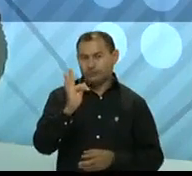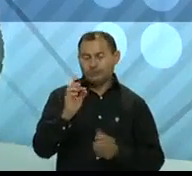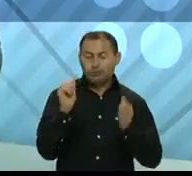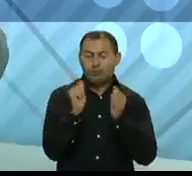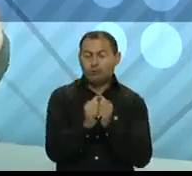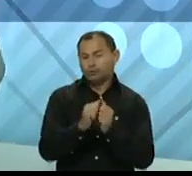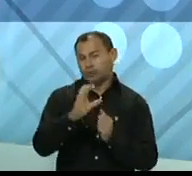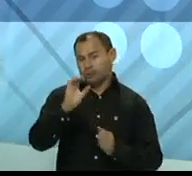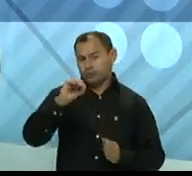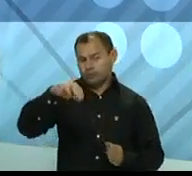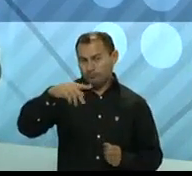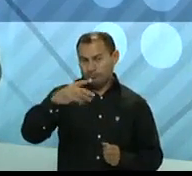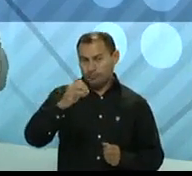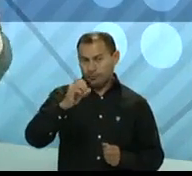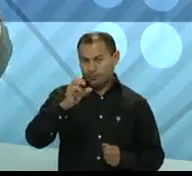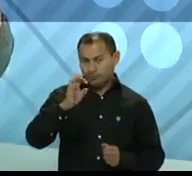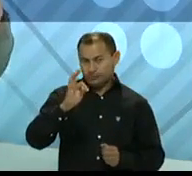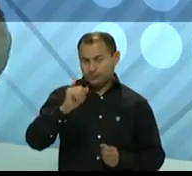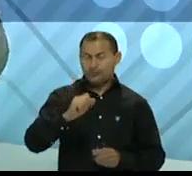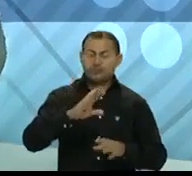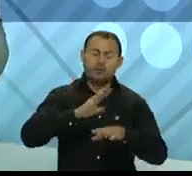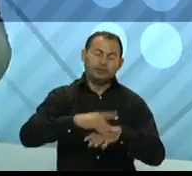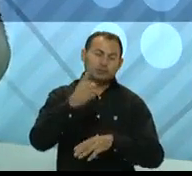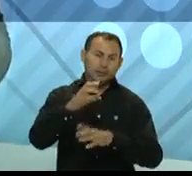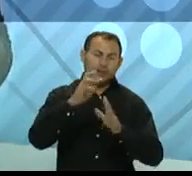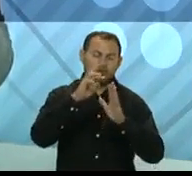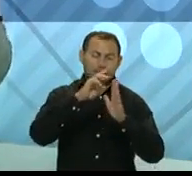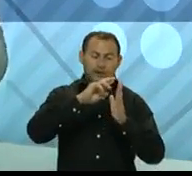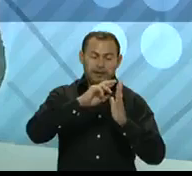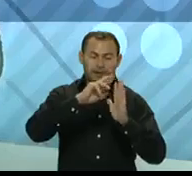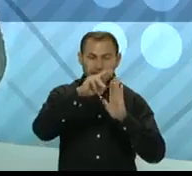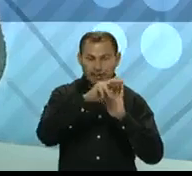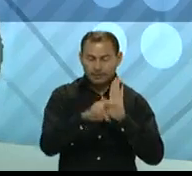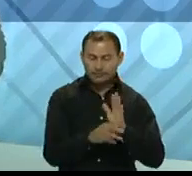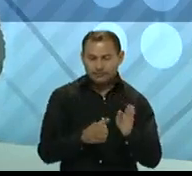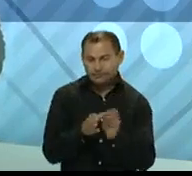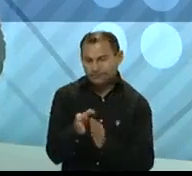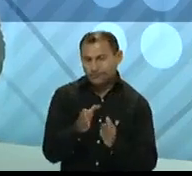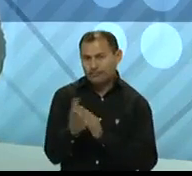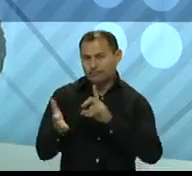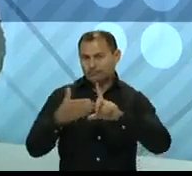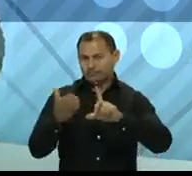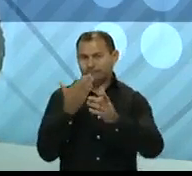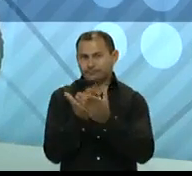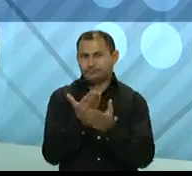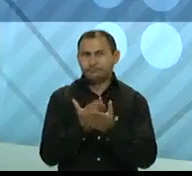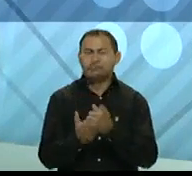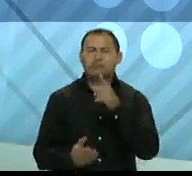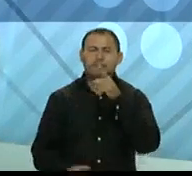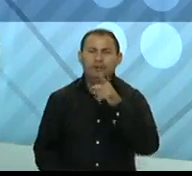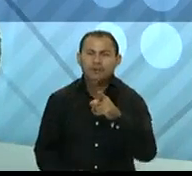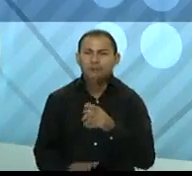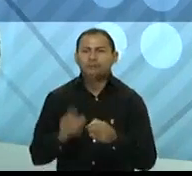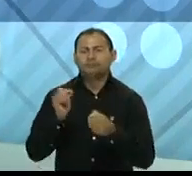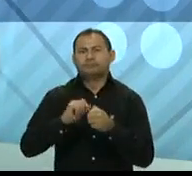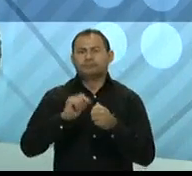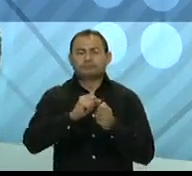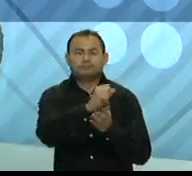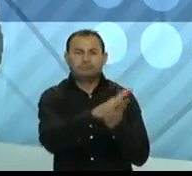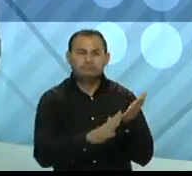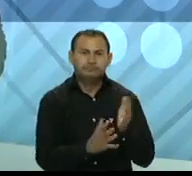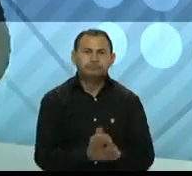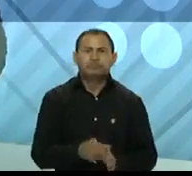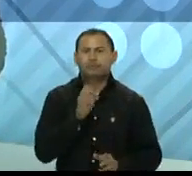composta, que é mais um tipo de regra. Então, na verdade, o que eu deixo a dica aqui na aula de hoje é que você faça